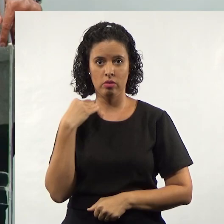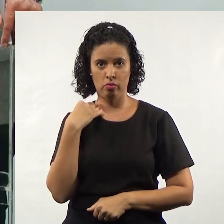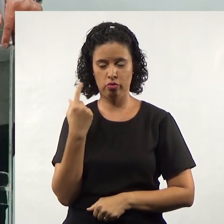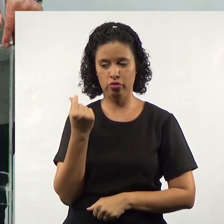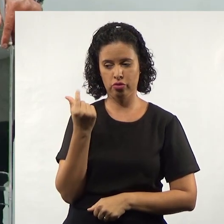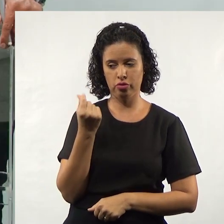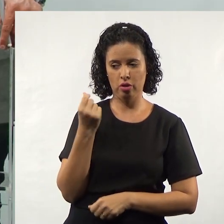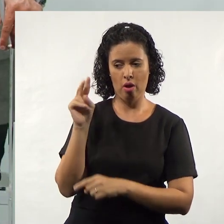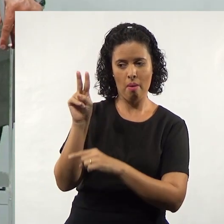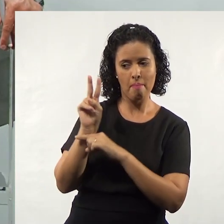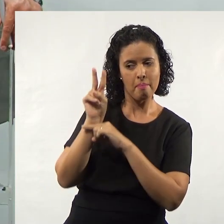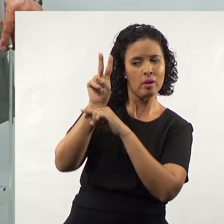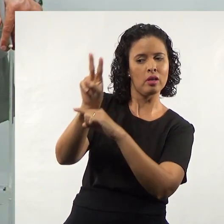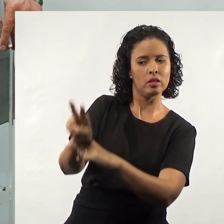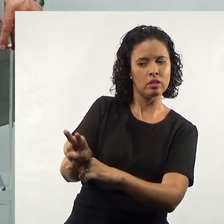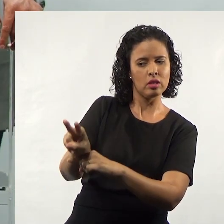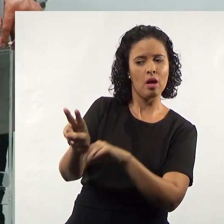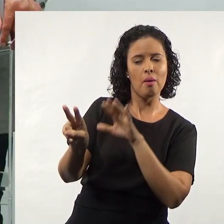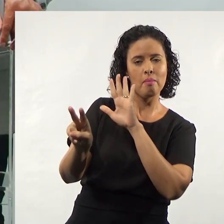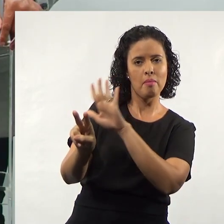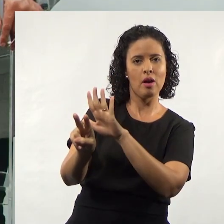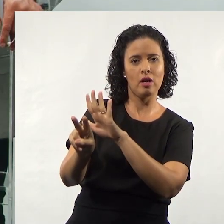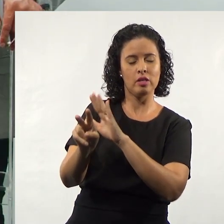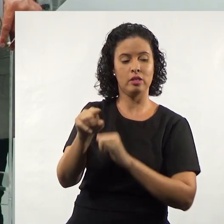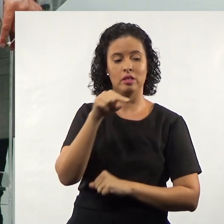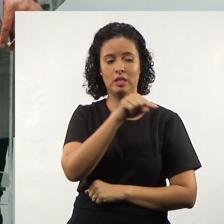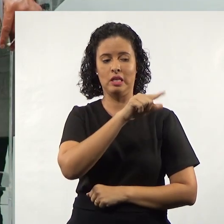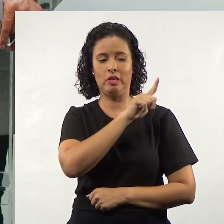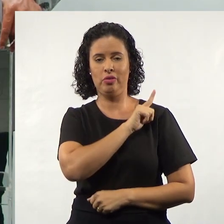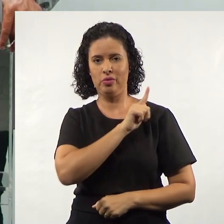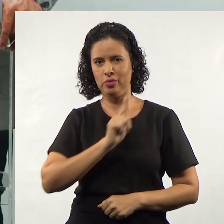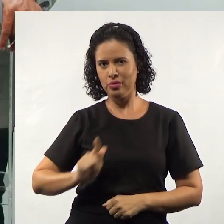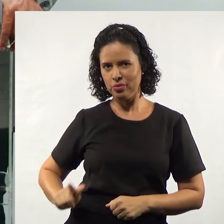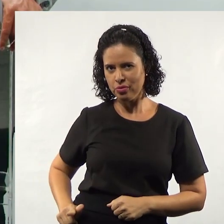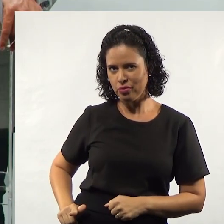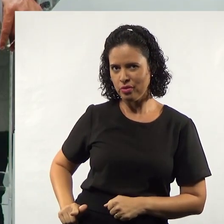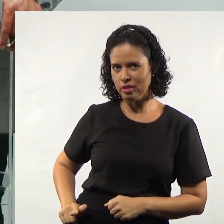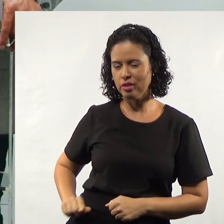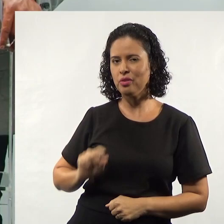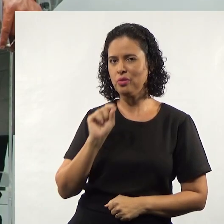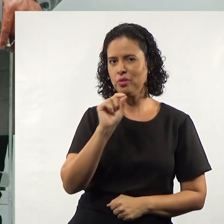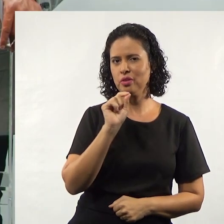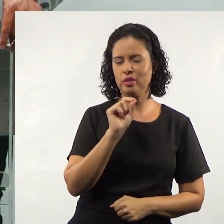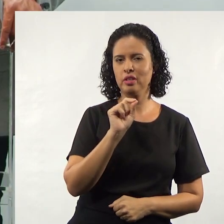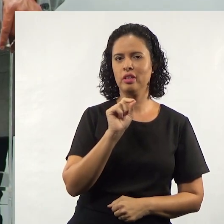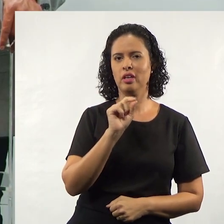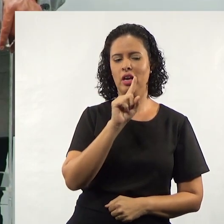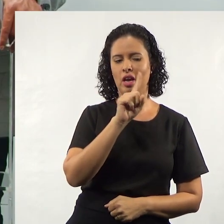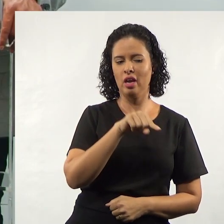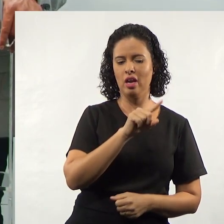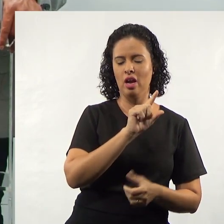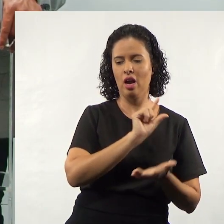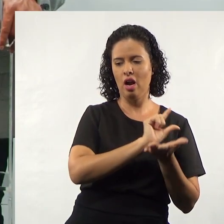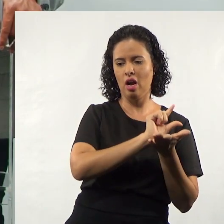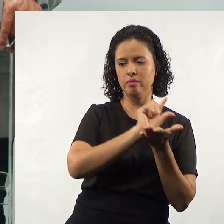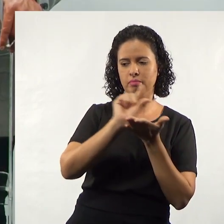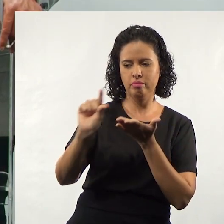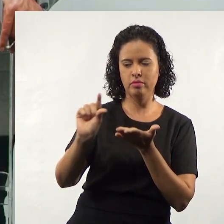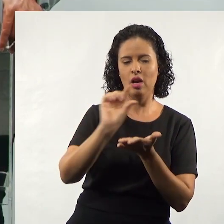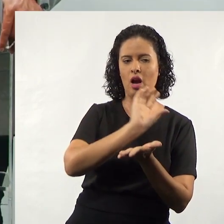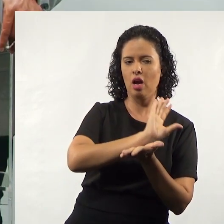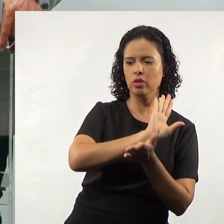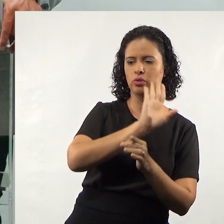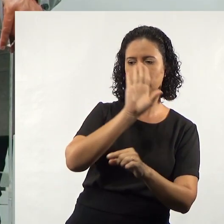emprestava, tá? Mas o próprio governo criou um fundo para o risco, o BNDES não correu o risco aqui,